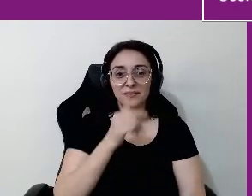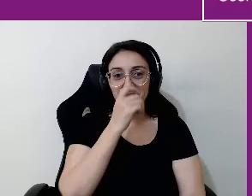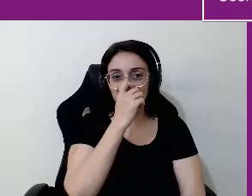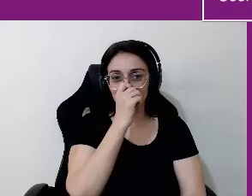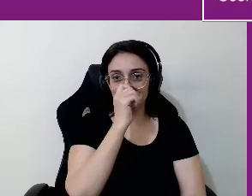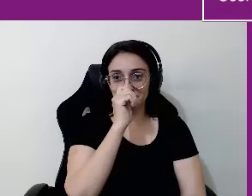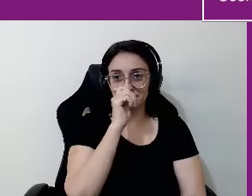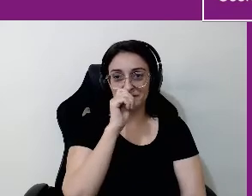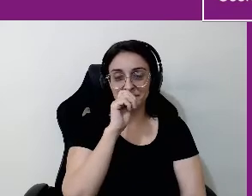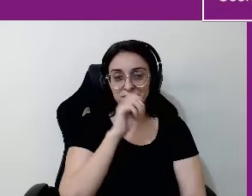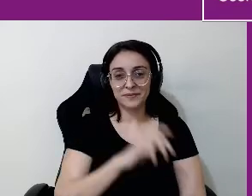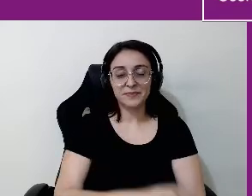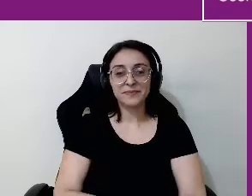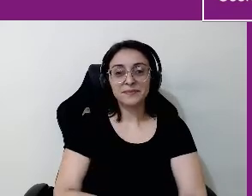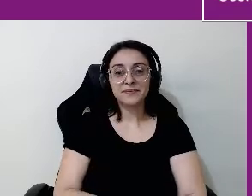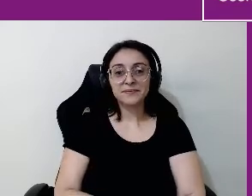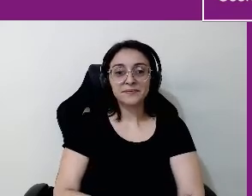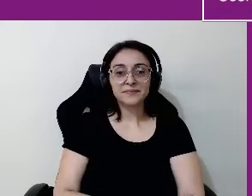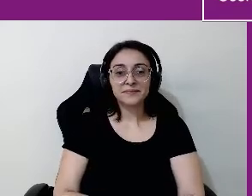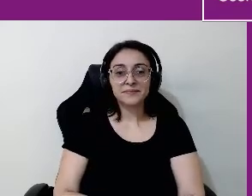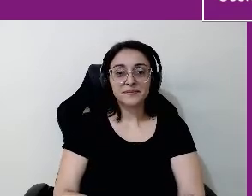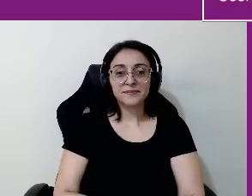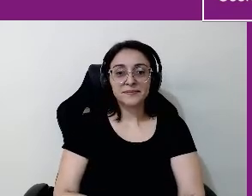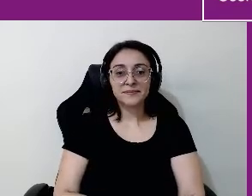Sai e entra.